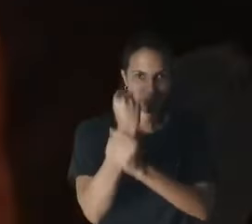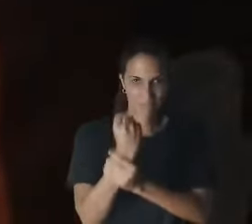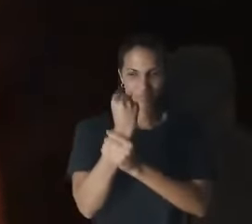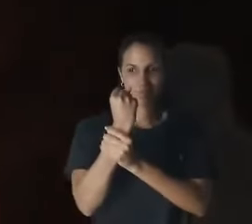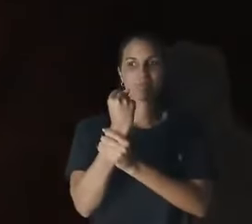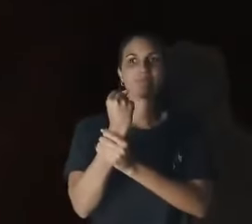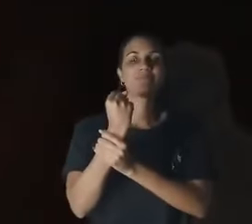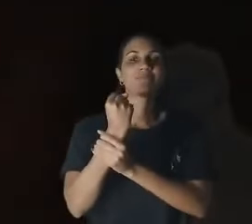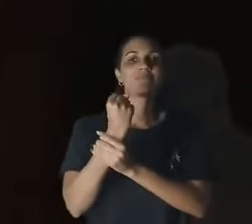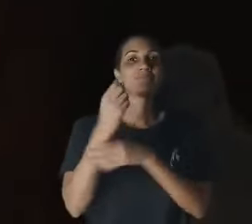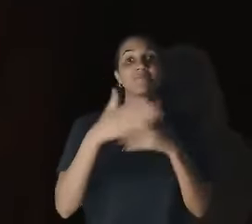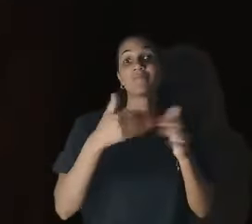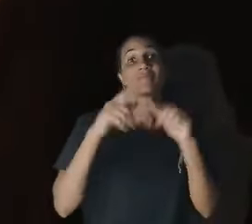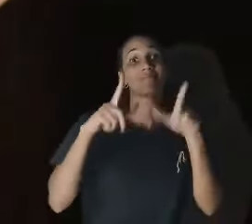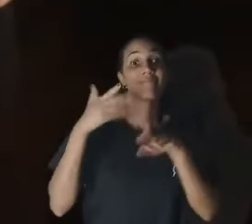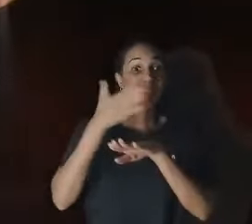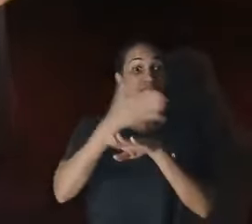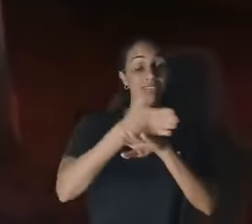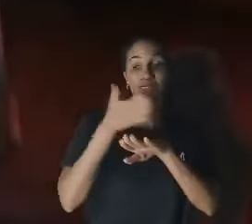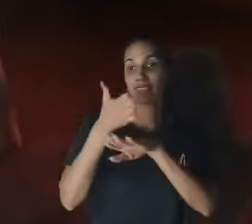por onde quer que